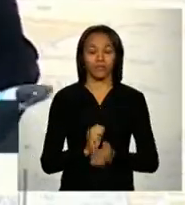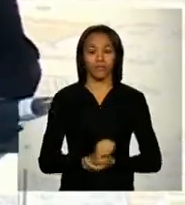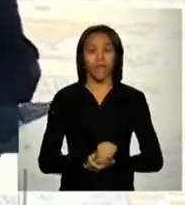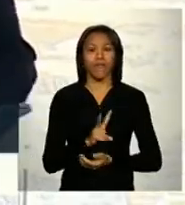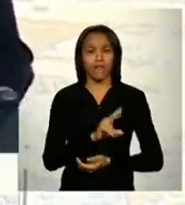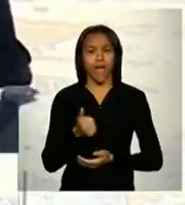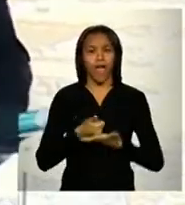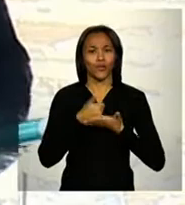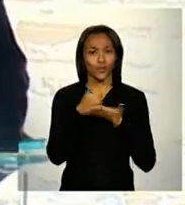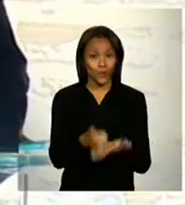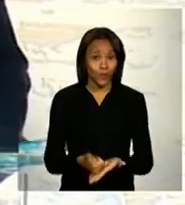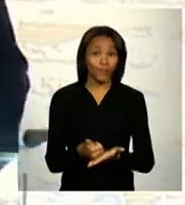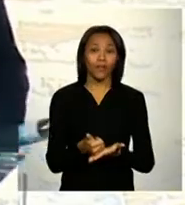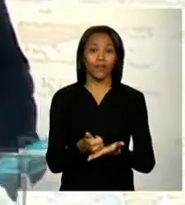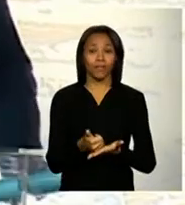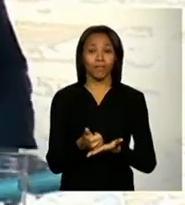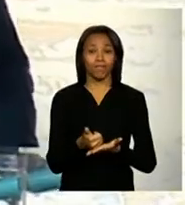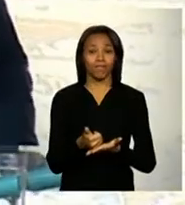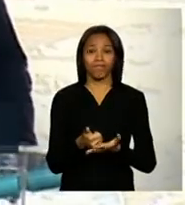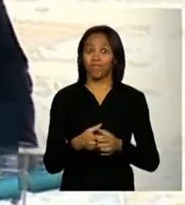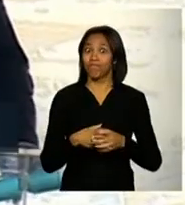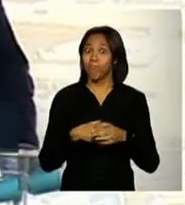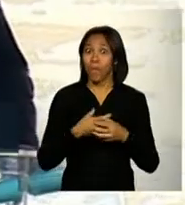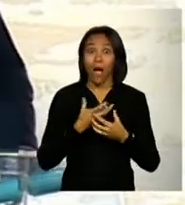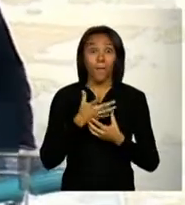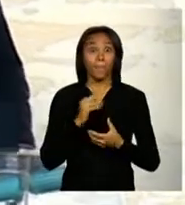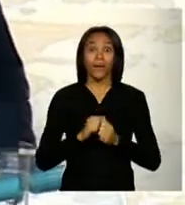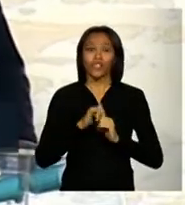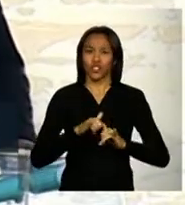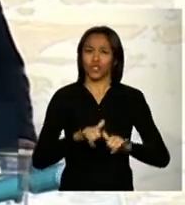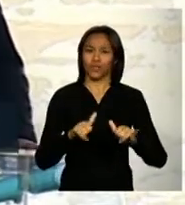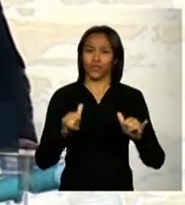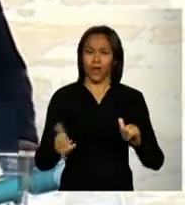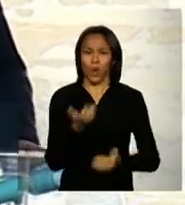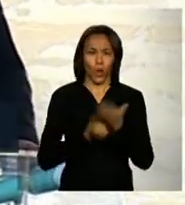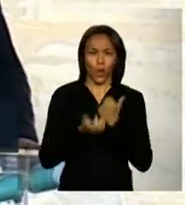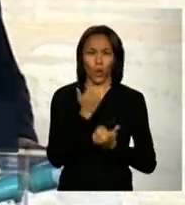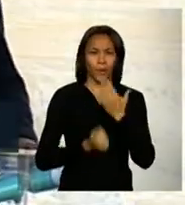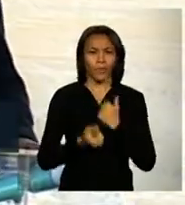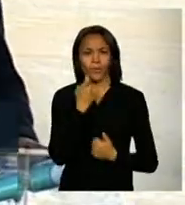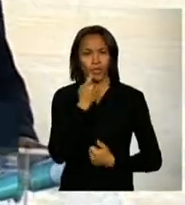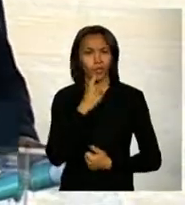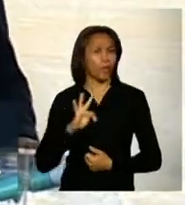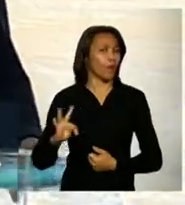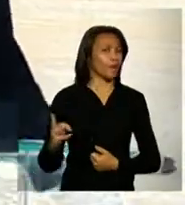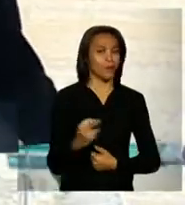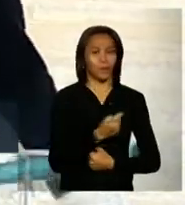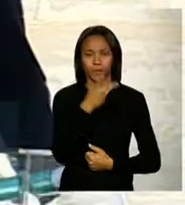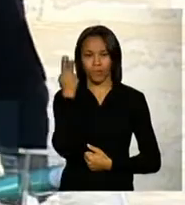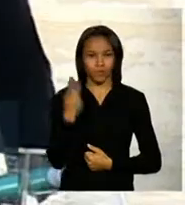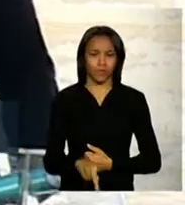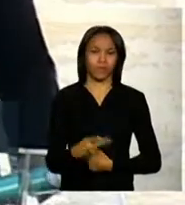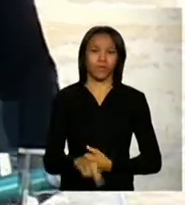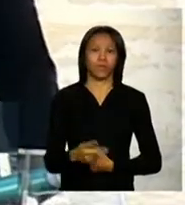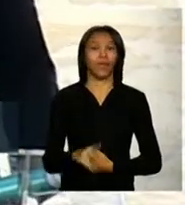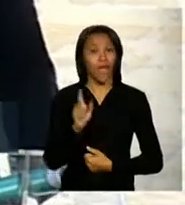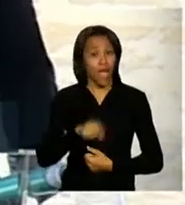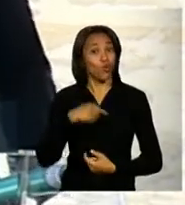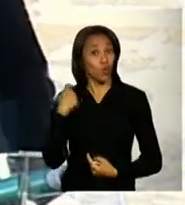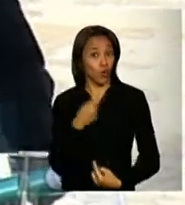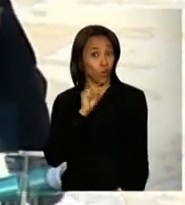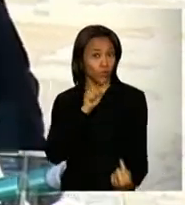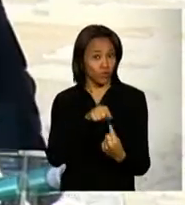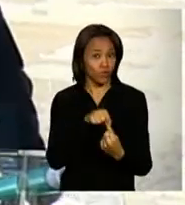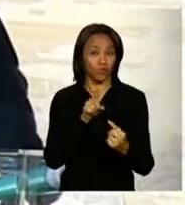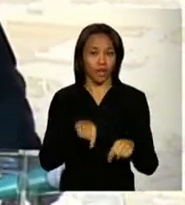vai ajudar enormemente na popularização do consumo do peixe para todo o nosso população e esse é o nosso grande objetivo